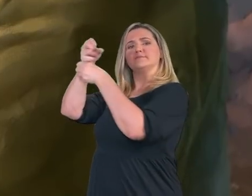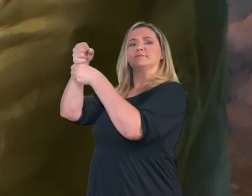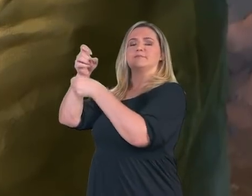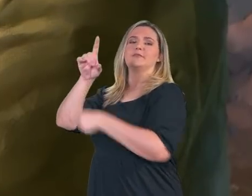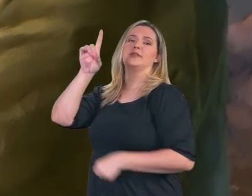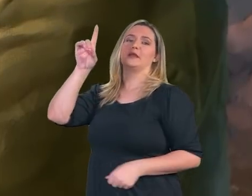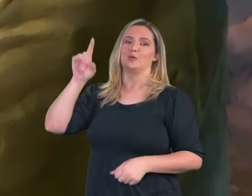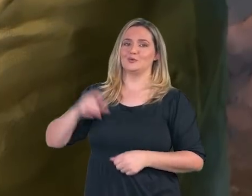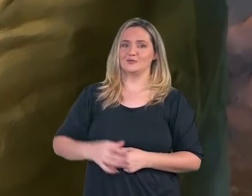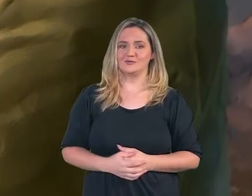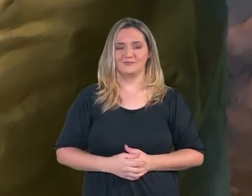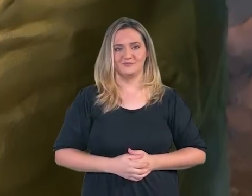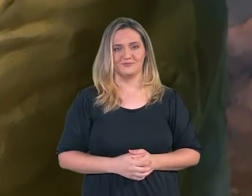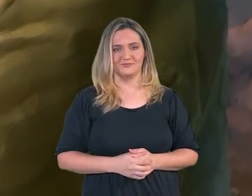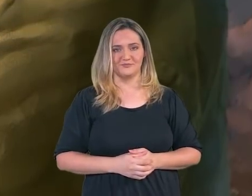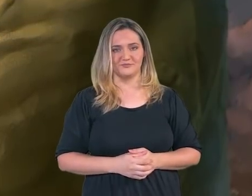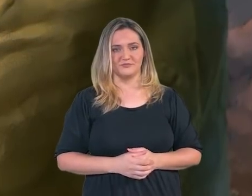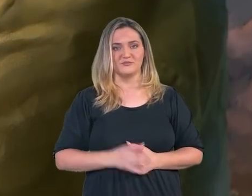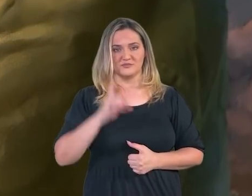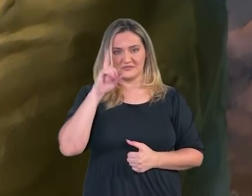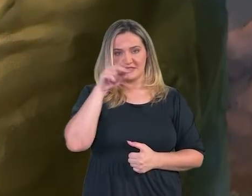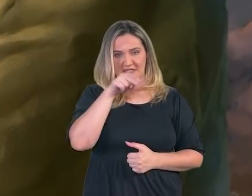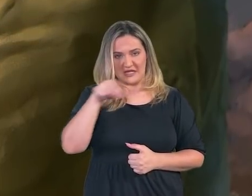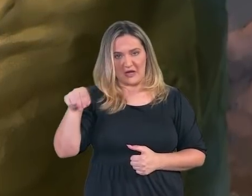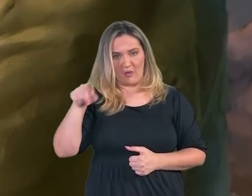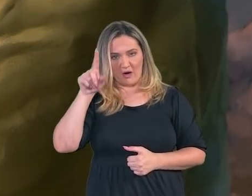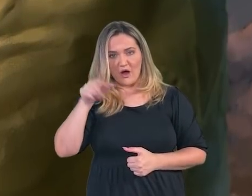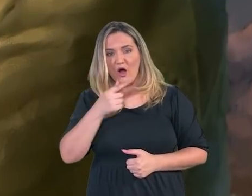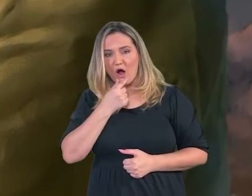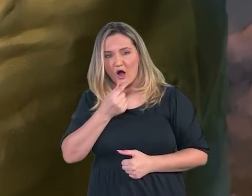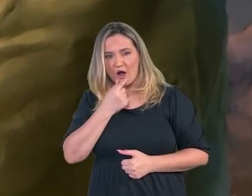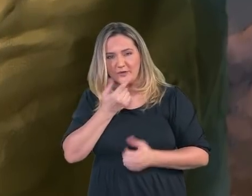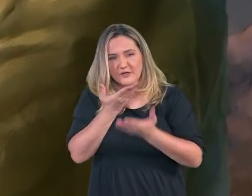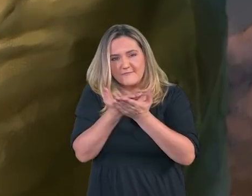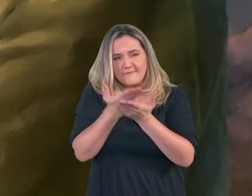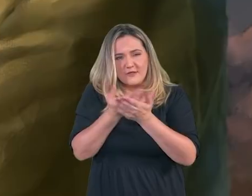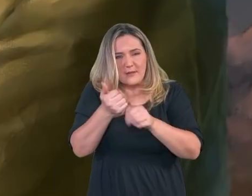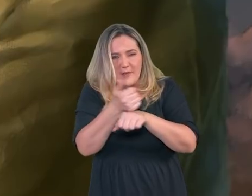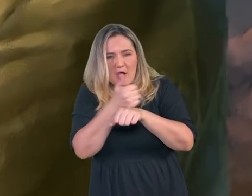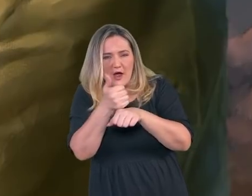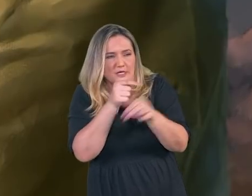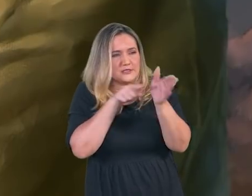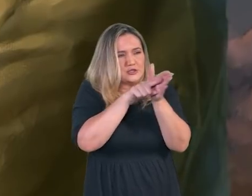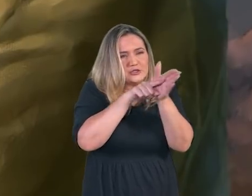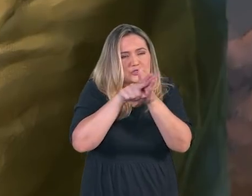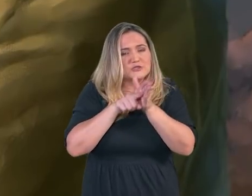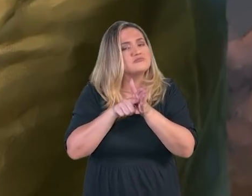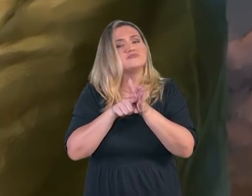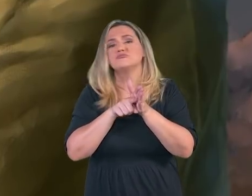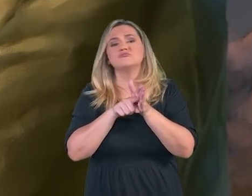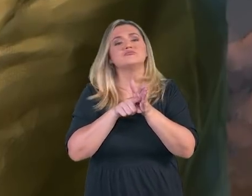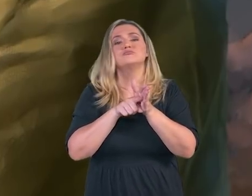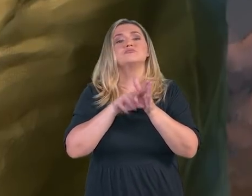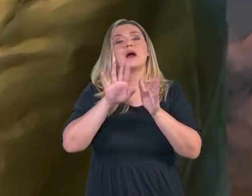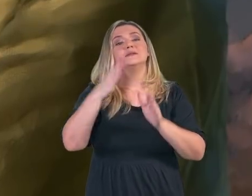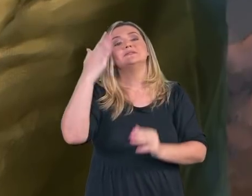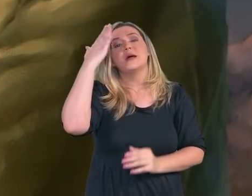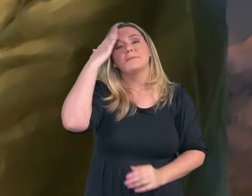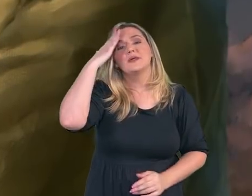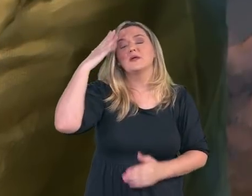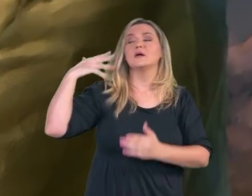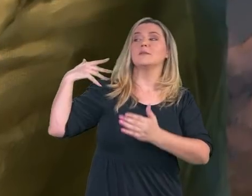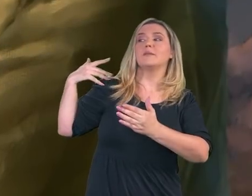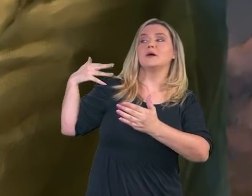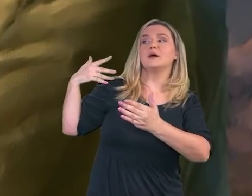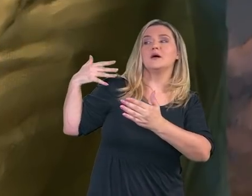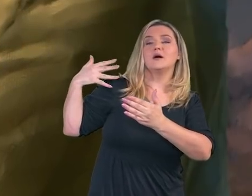mundiais, Daniel não era meramente um historiador, não. Ele verificava constantemente o pulso profético da história. Por isso ele